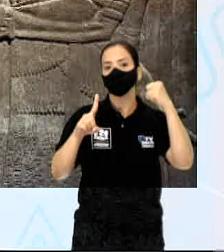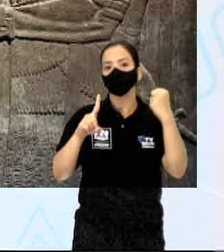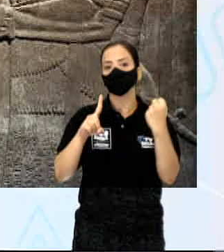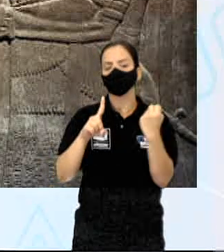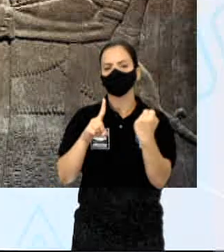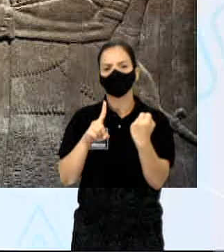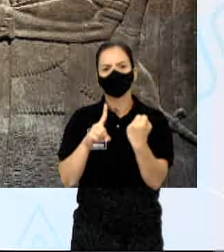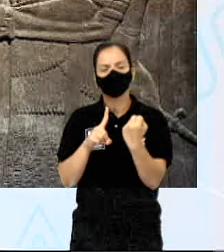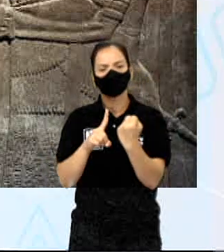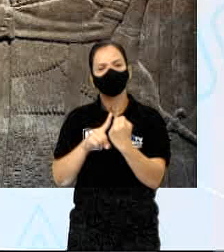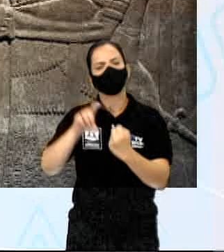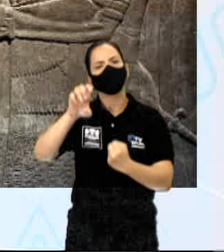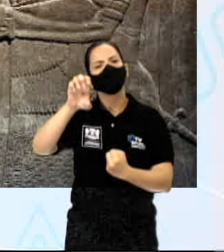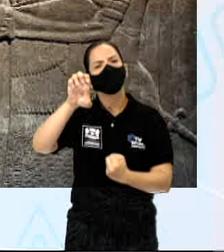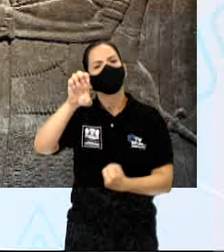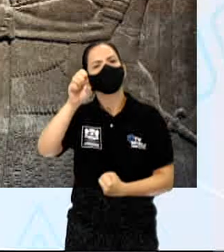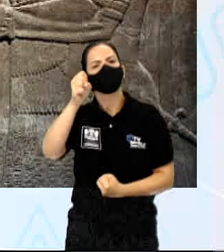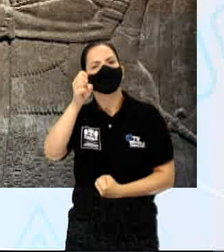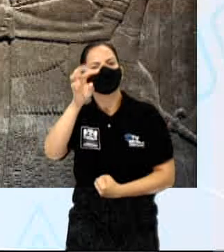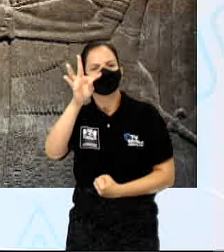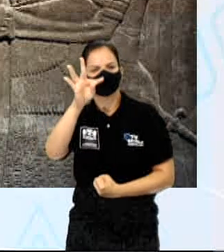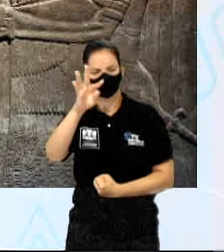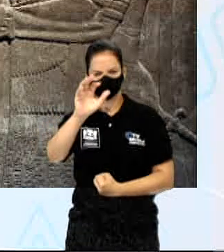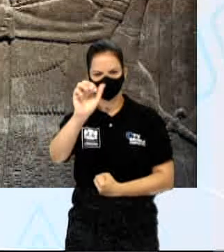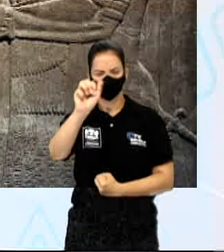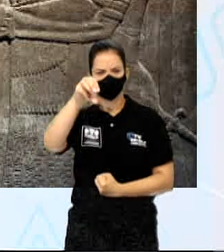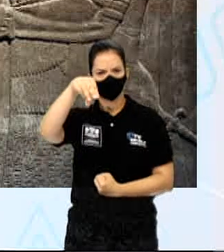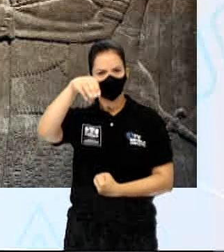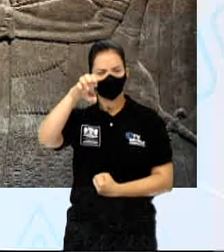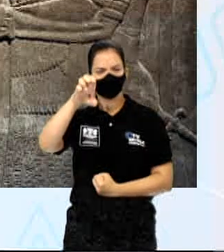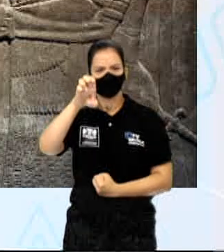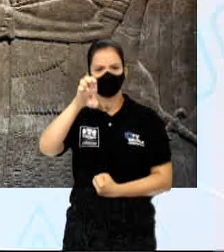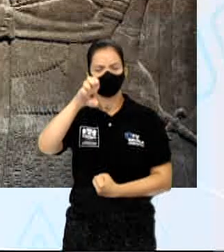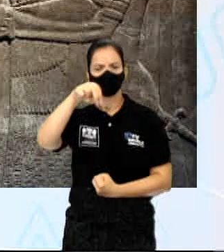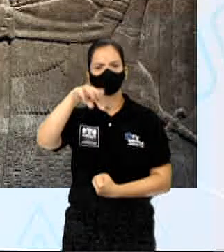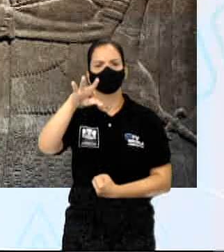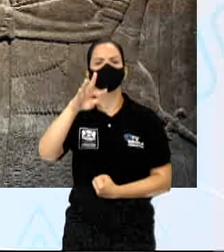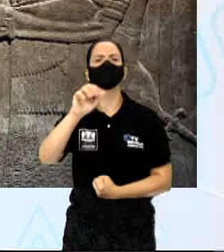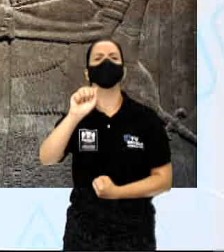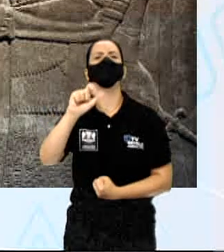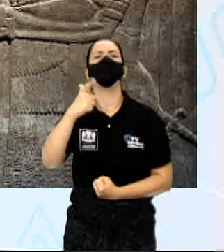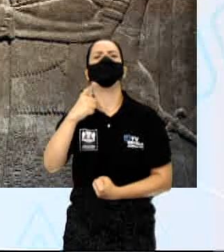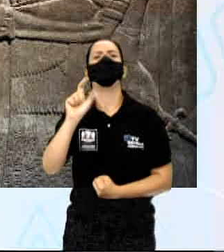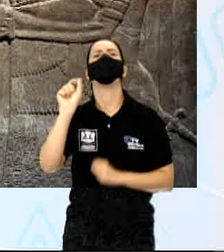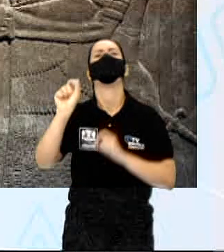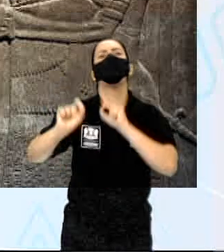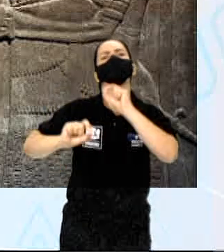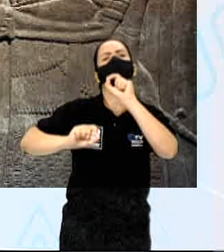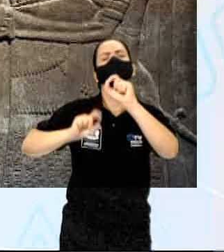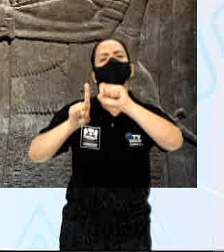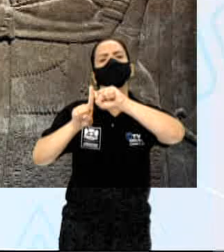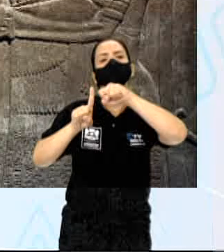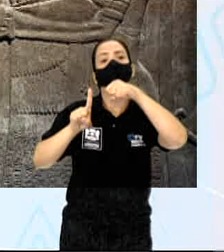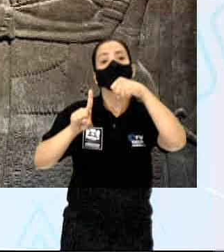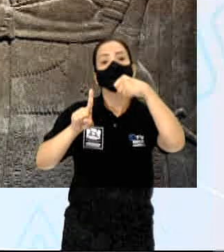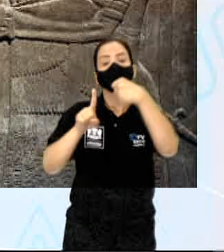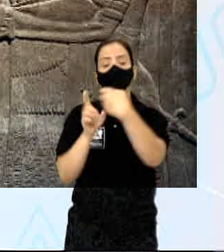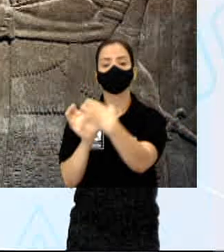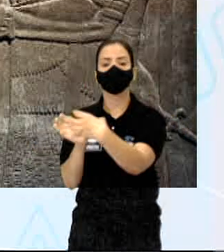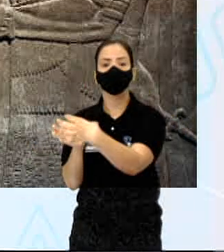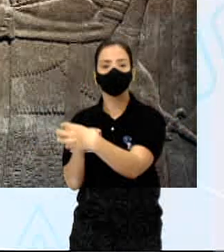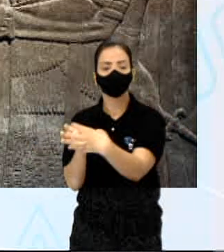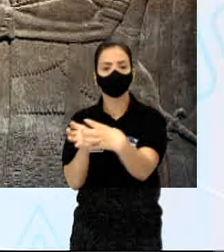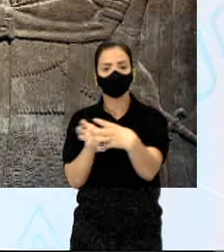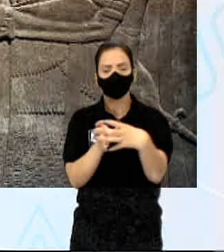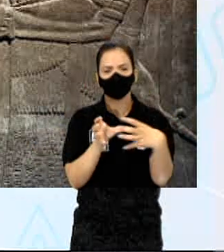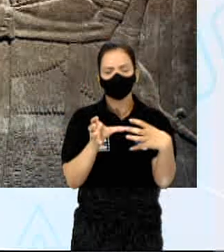estamental. E o que significa isso, professora? Uma sociedade estamental é uma sociedade em que existem esses clãs, e